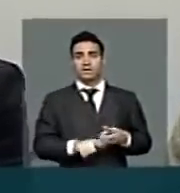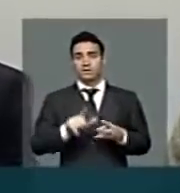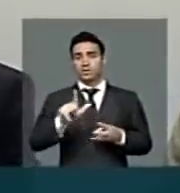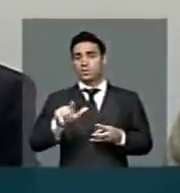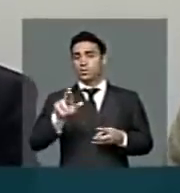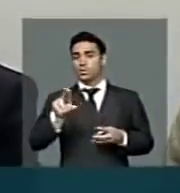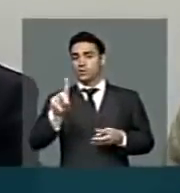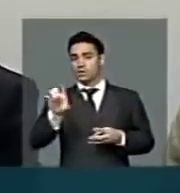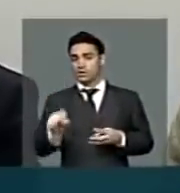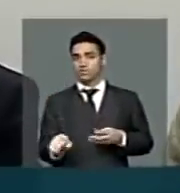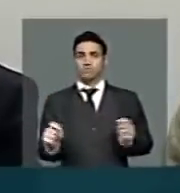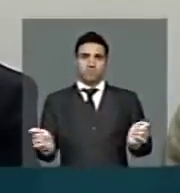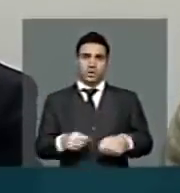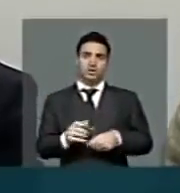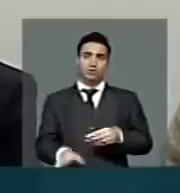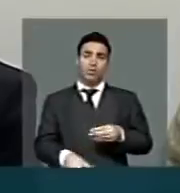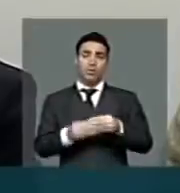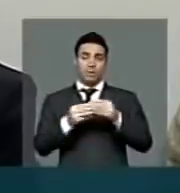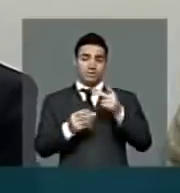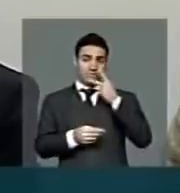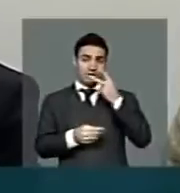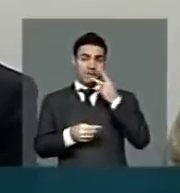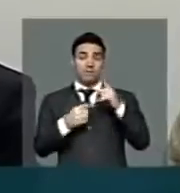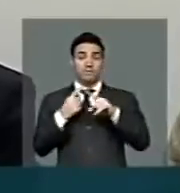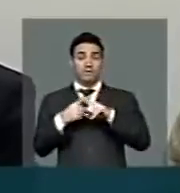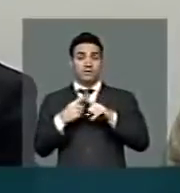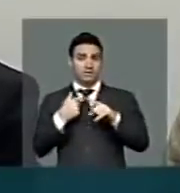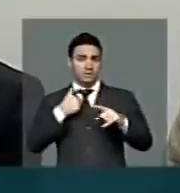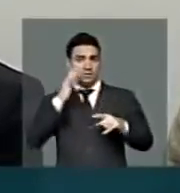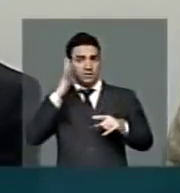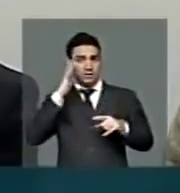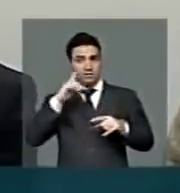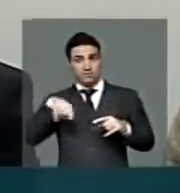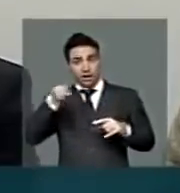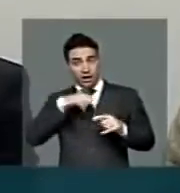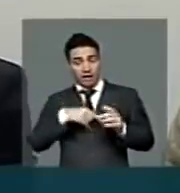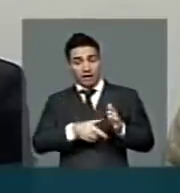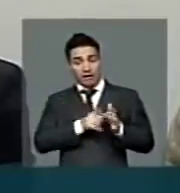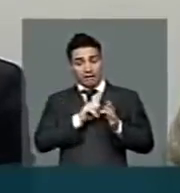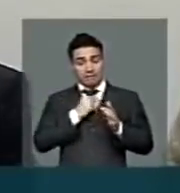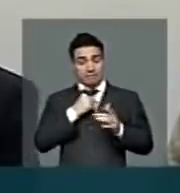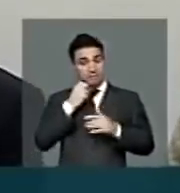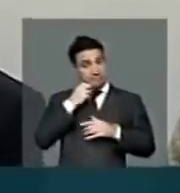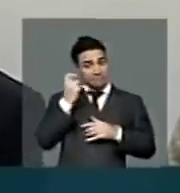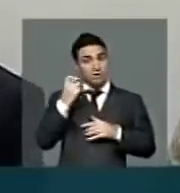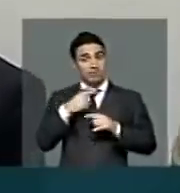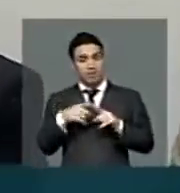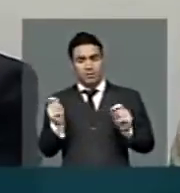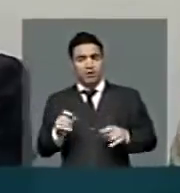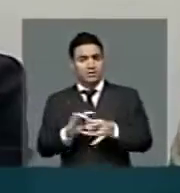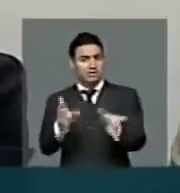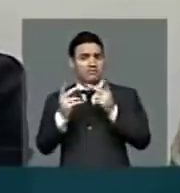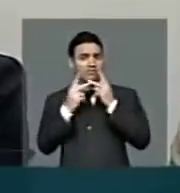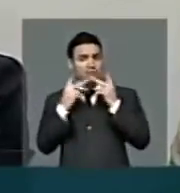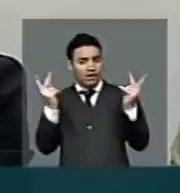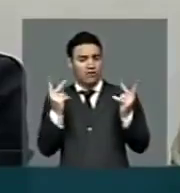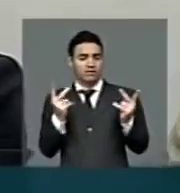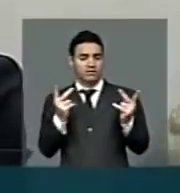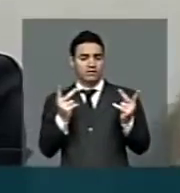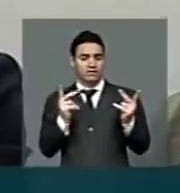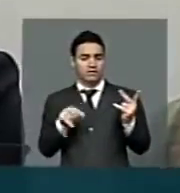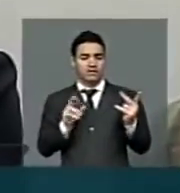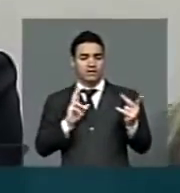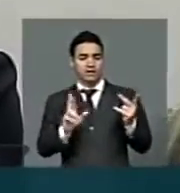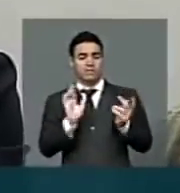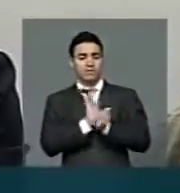Lourdes e Cida podem também fazer complementos, porque eu imagino que vocês devem ter ficado tímidas no primeiro momento, mas vocês podem soltar o verbo aqui e falar em nome mesmo